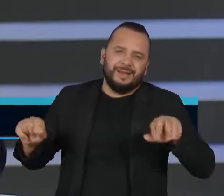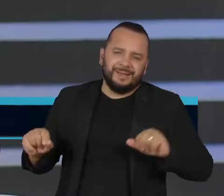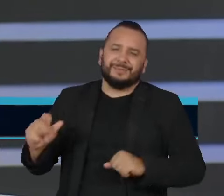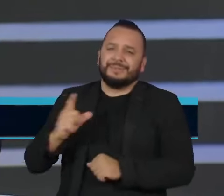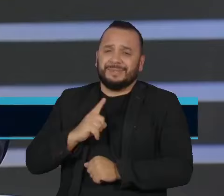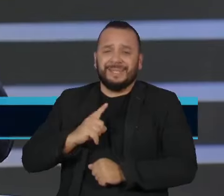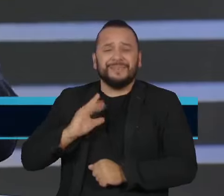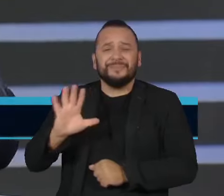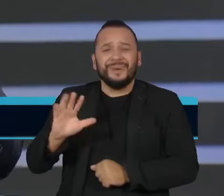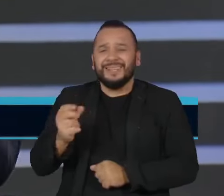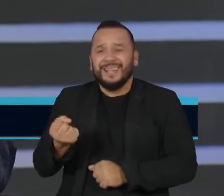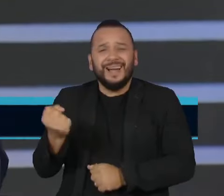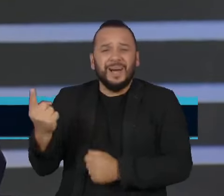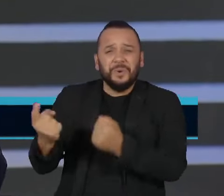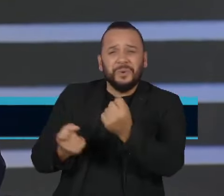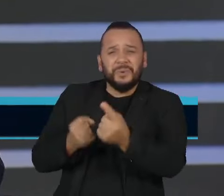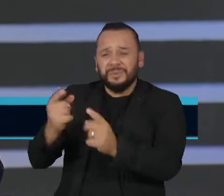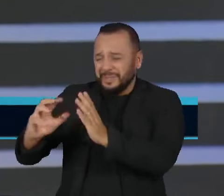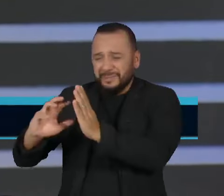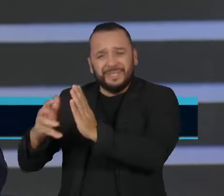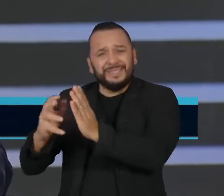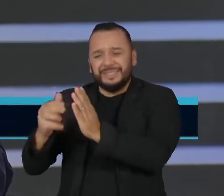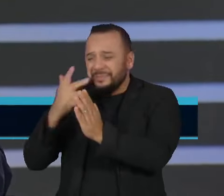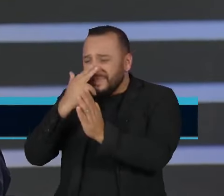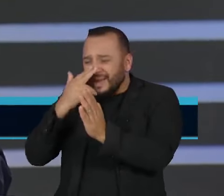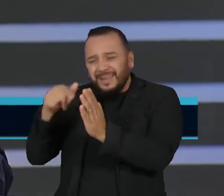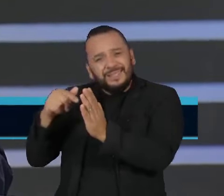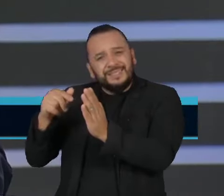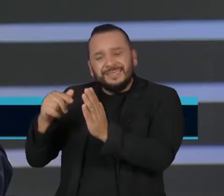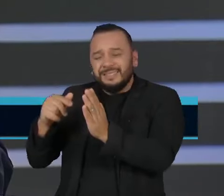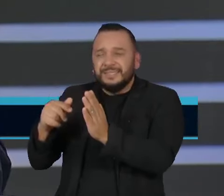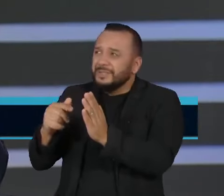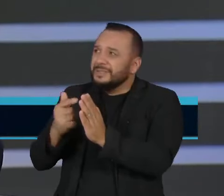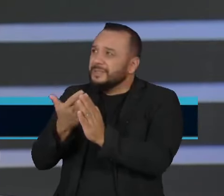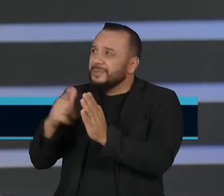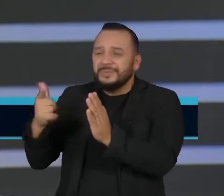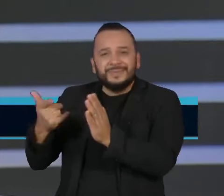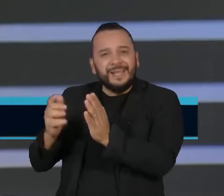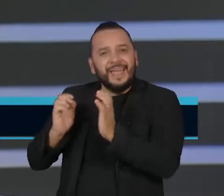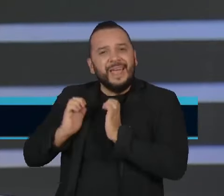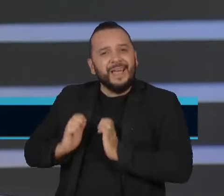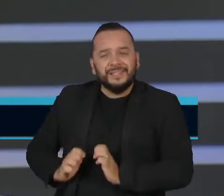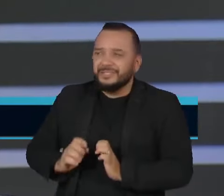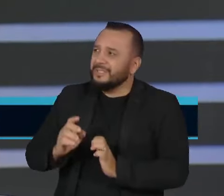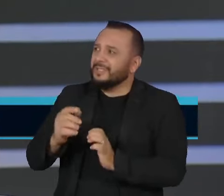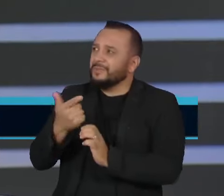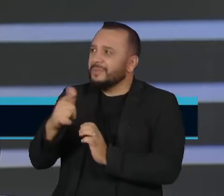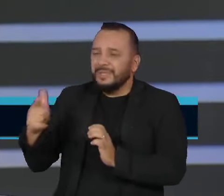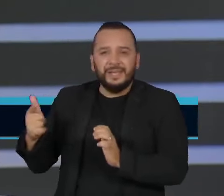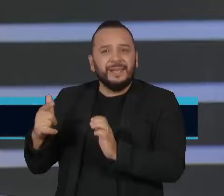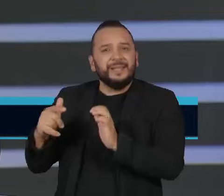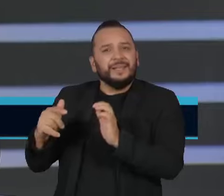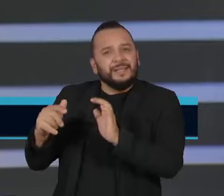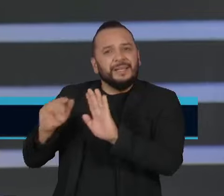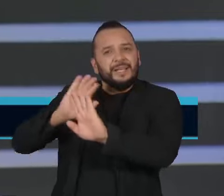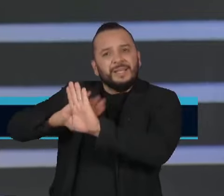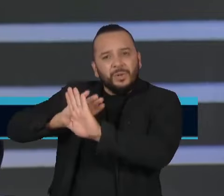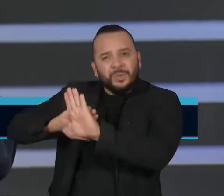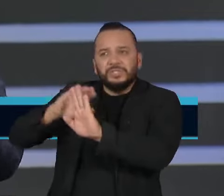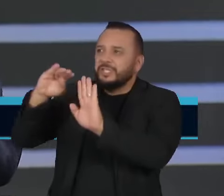tem a mínima eh concepção de partido político no sentido clássico né uma ideologia programa partidário vida